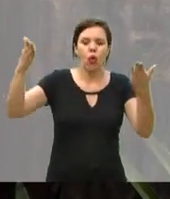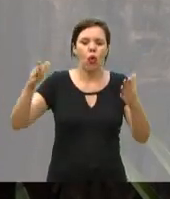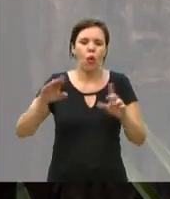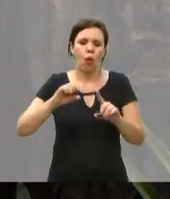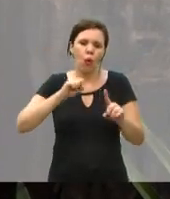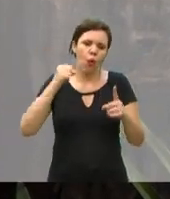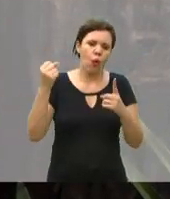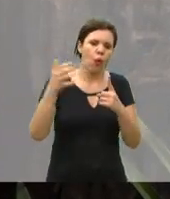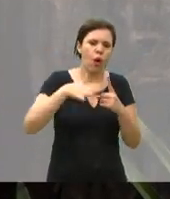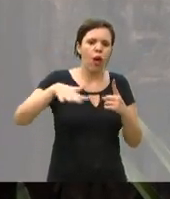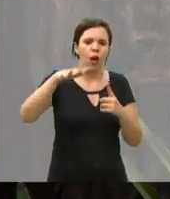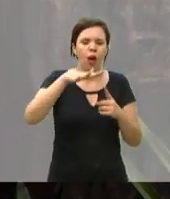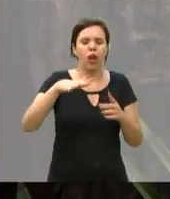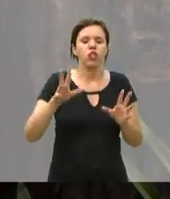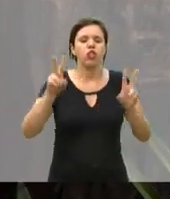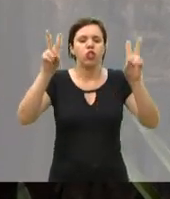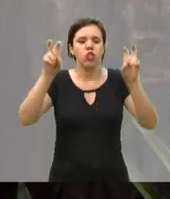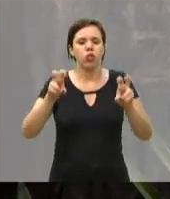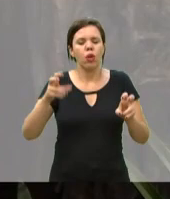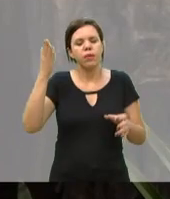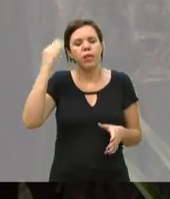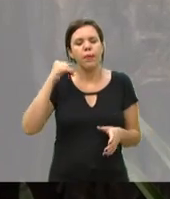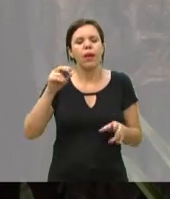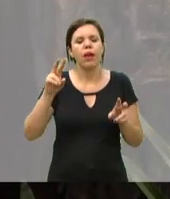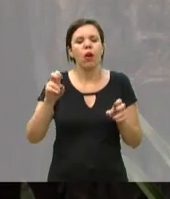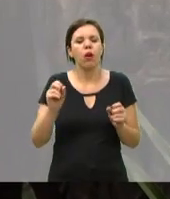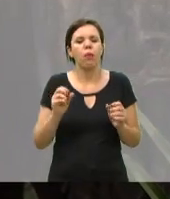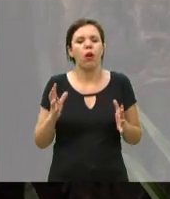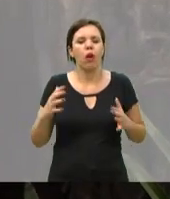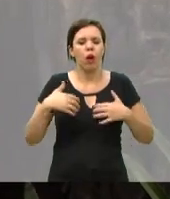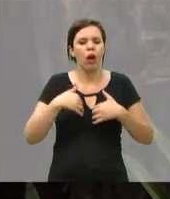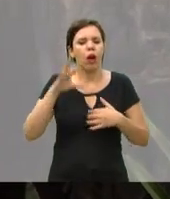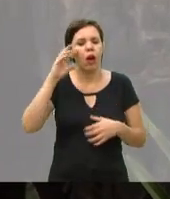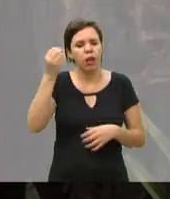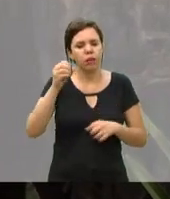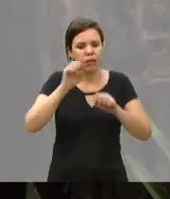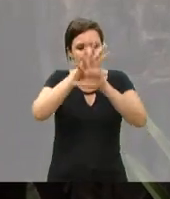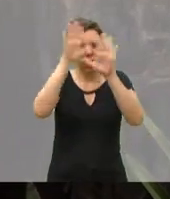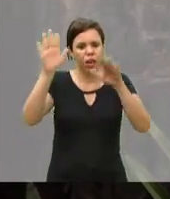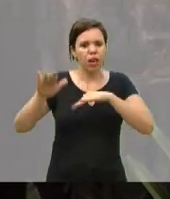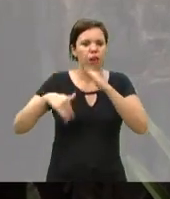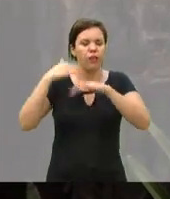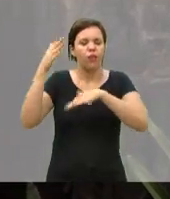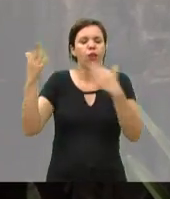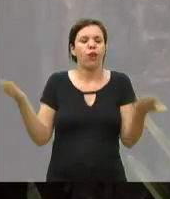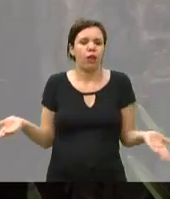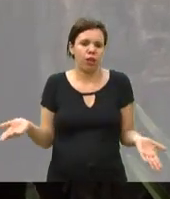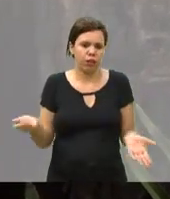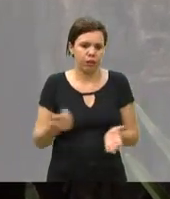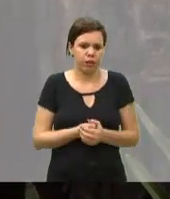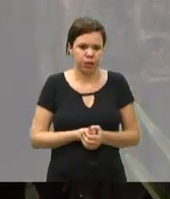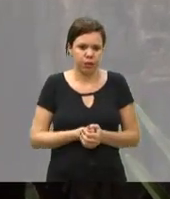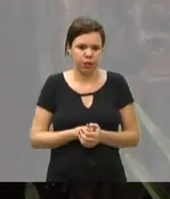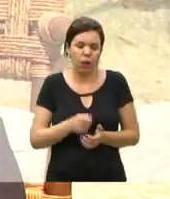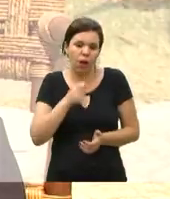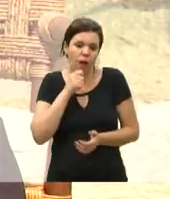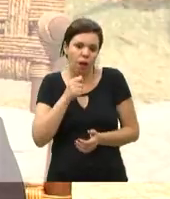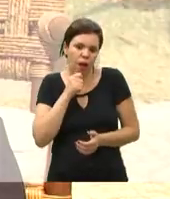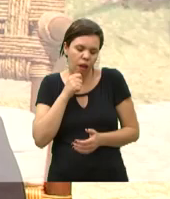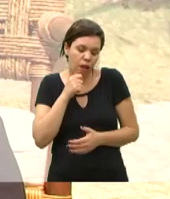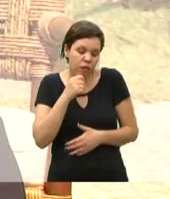está como? Melhor posicionada, tem um entendimento melhor, já evoluiu nessa questão ou ainda está